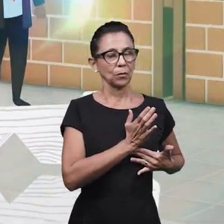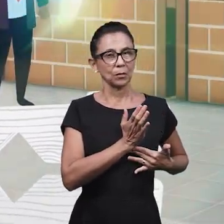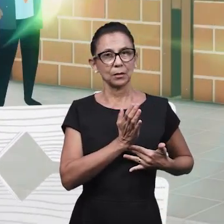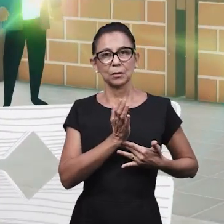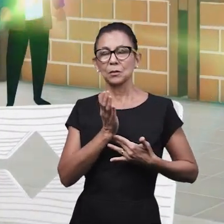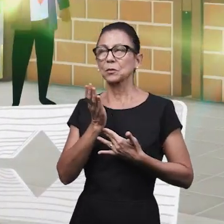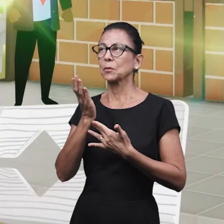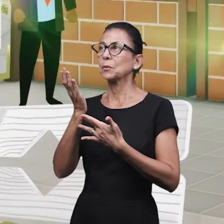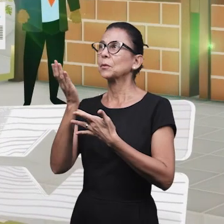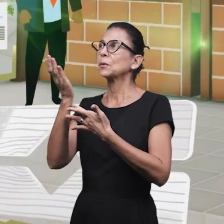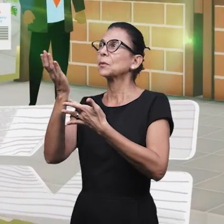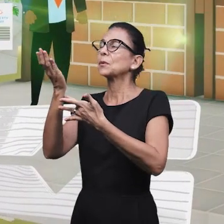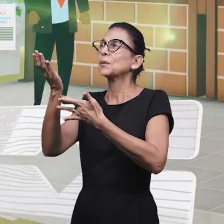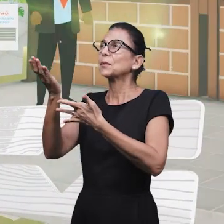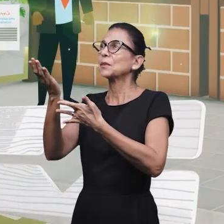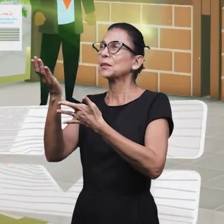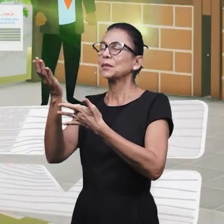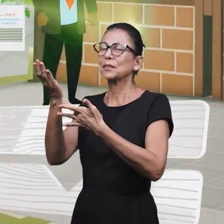Entregue a tua vida a